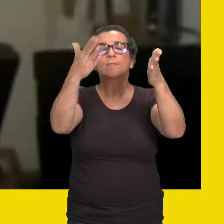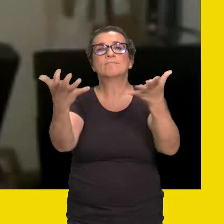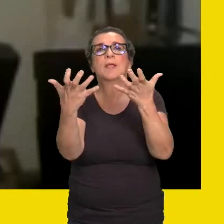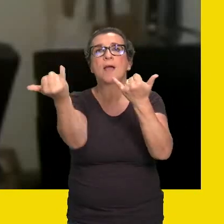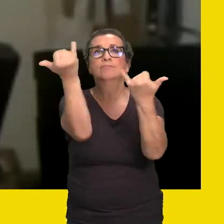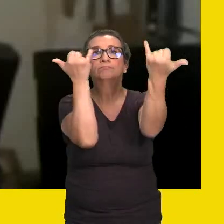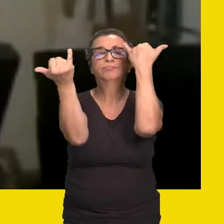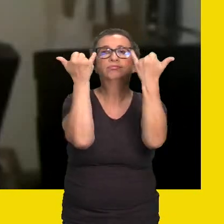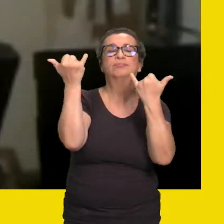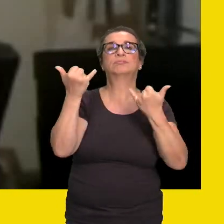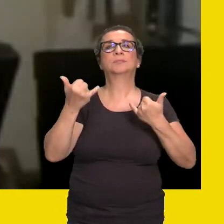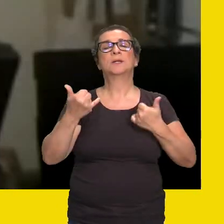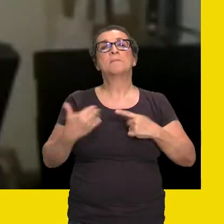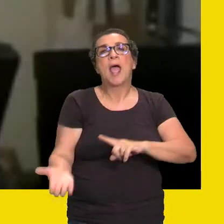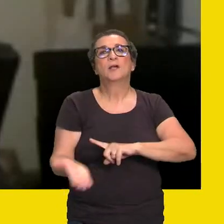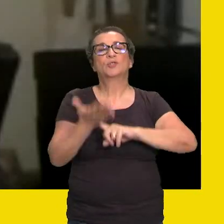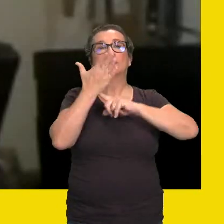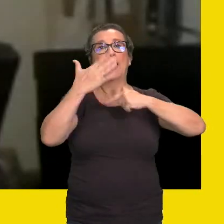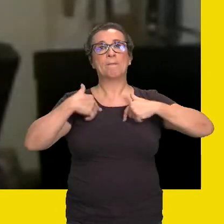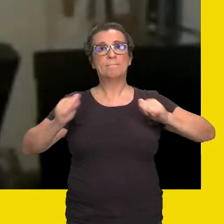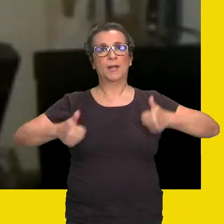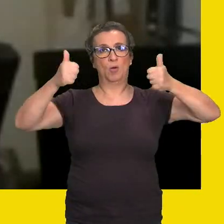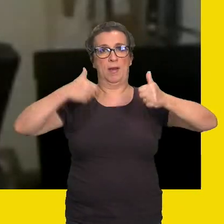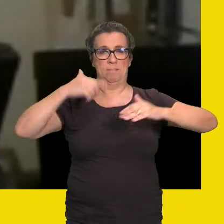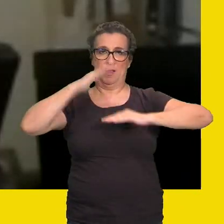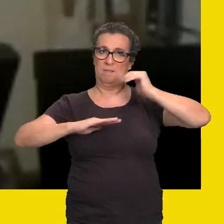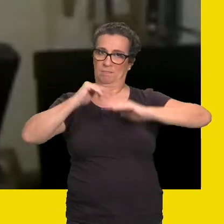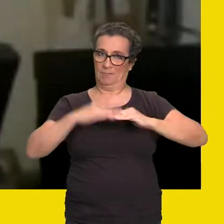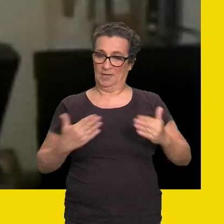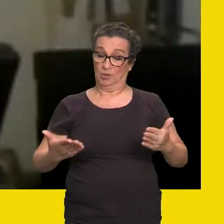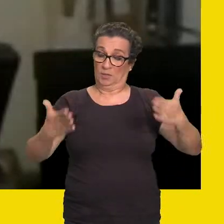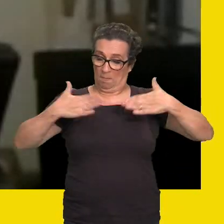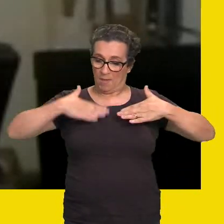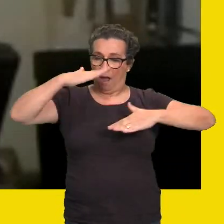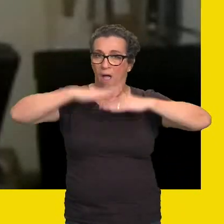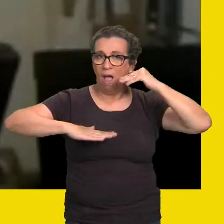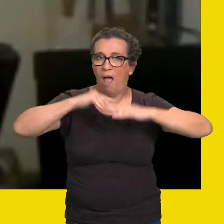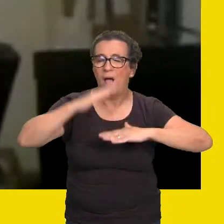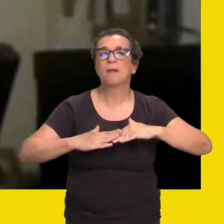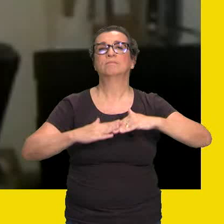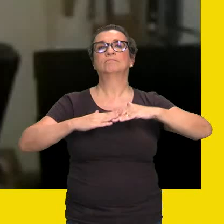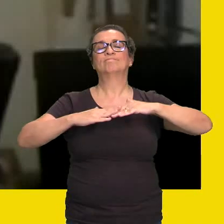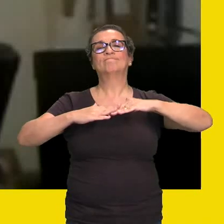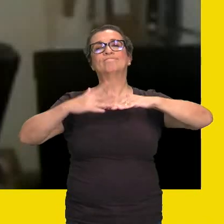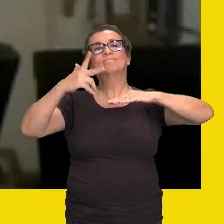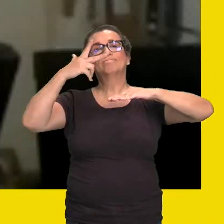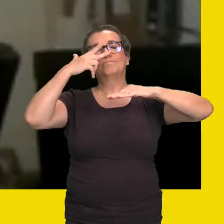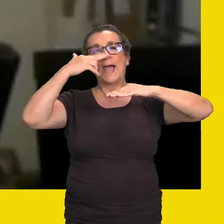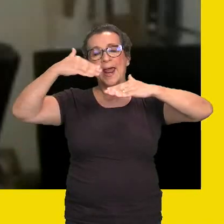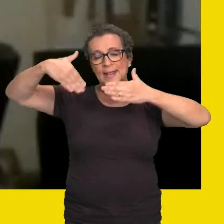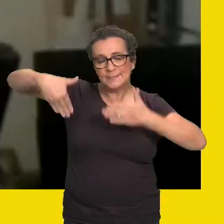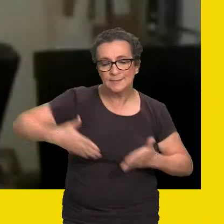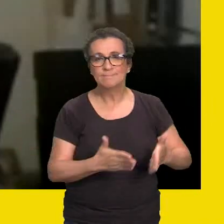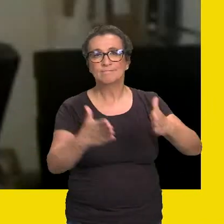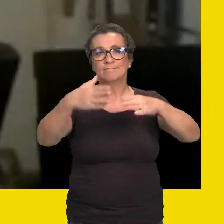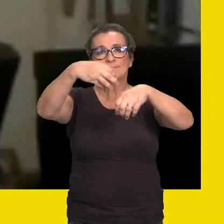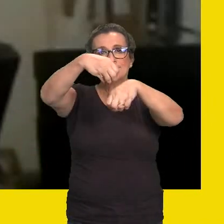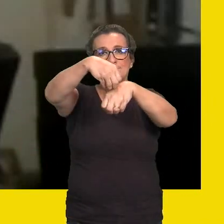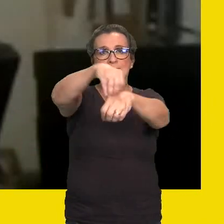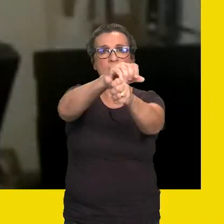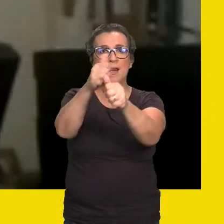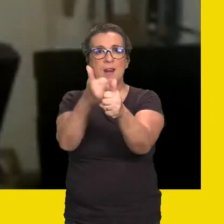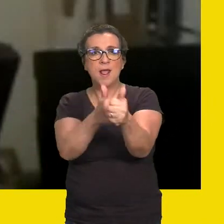para ajudar a minha prática. Então, acho que a minha prática, ela foi a condutora desse meu